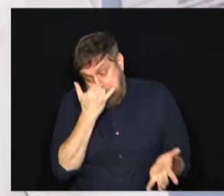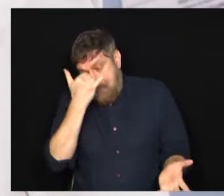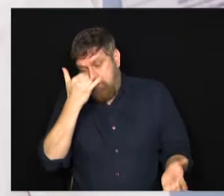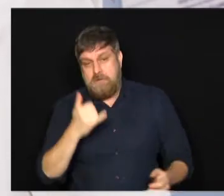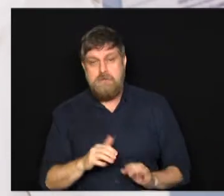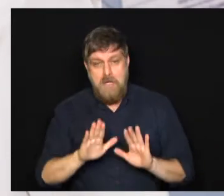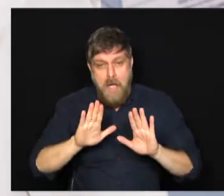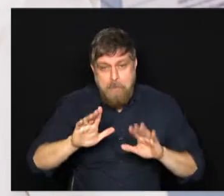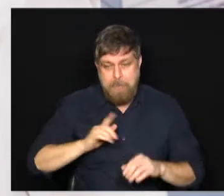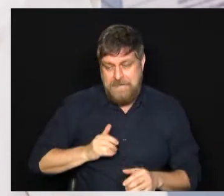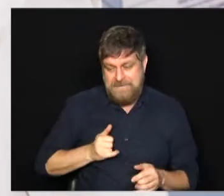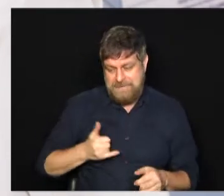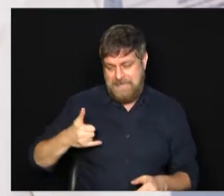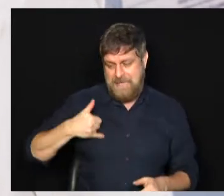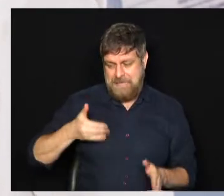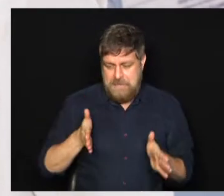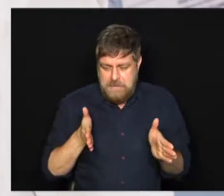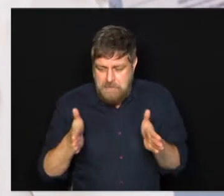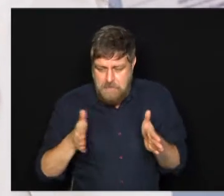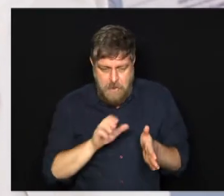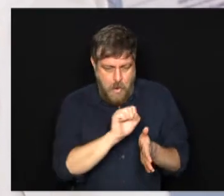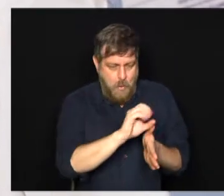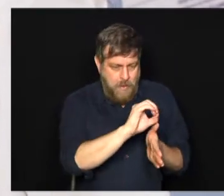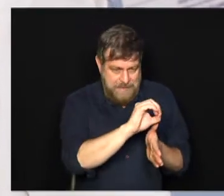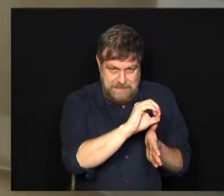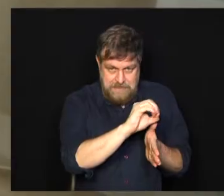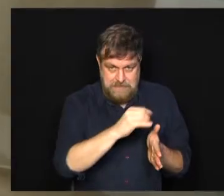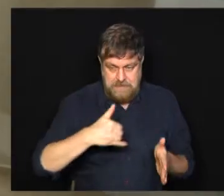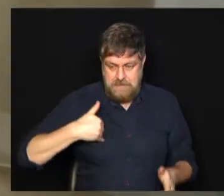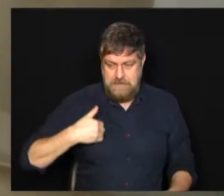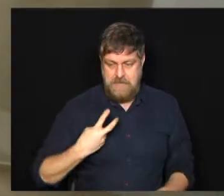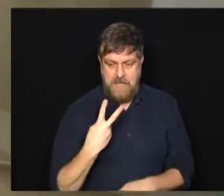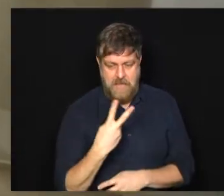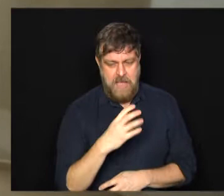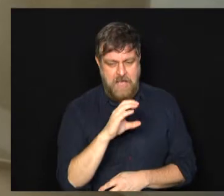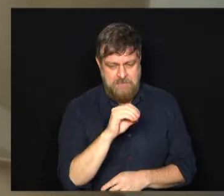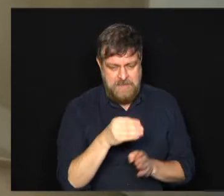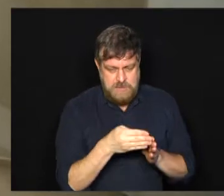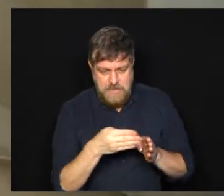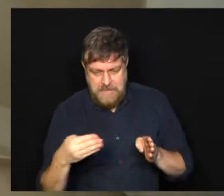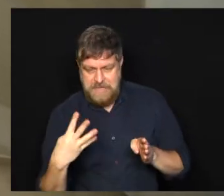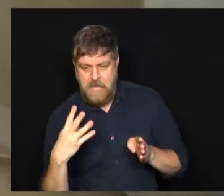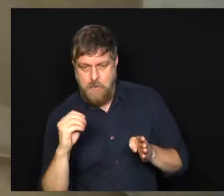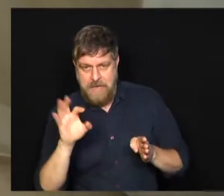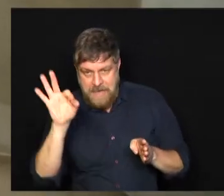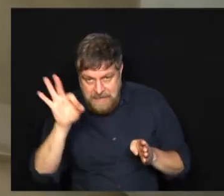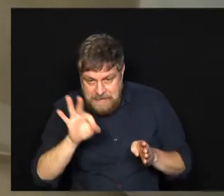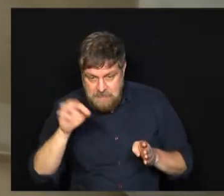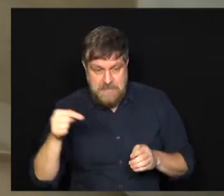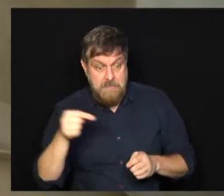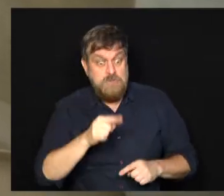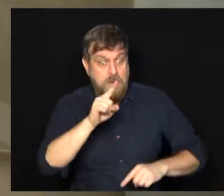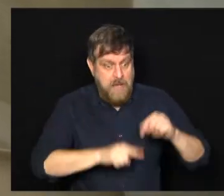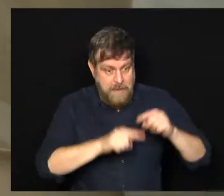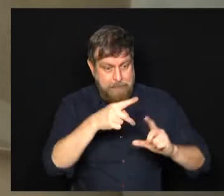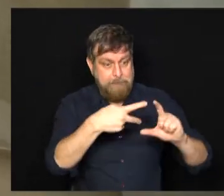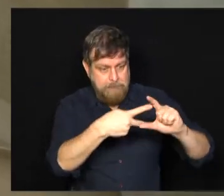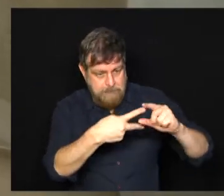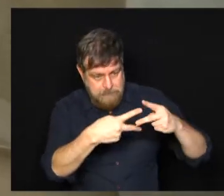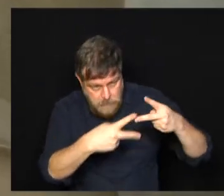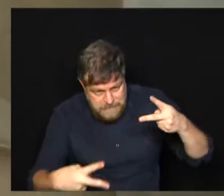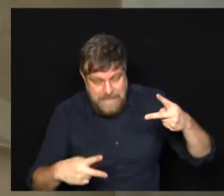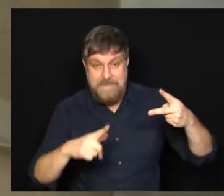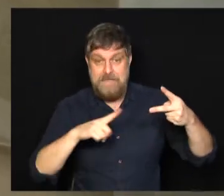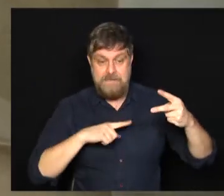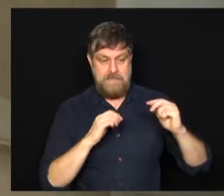você pegar na faixa etária dos 80 anos, cerca de 20 a 40% tem essa proteína aumentada e não tem a doença de Alzheimer, né? Então,